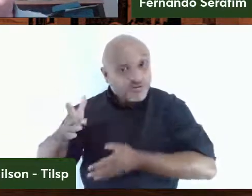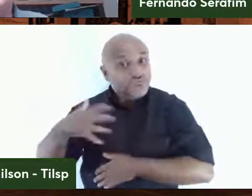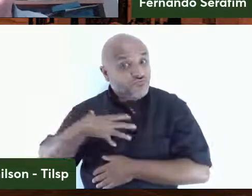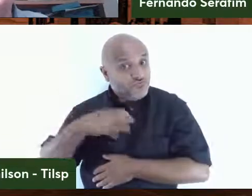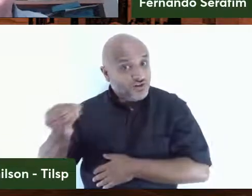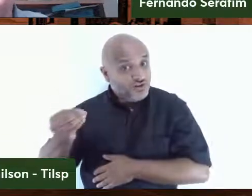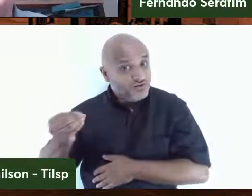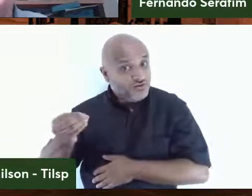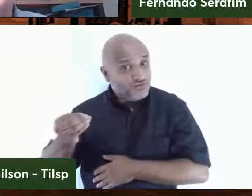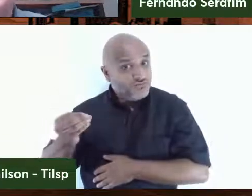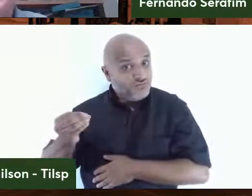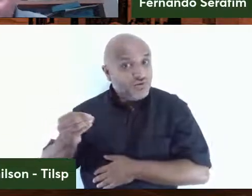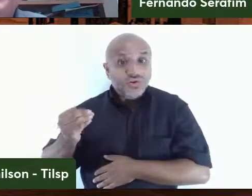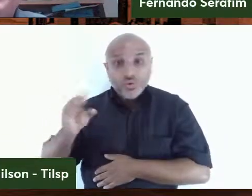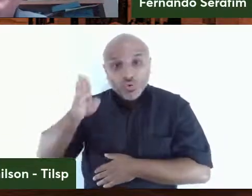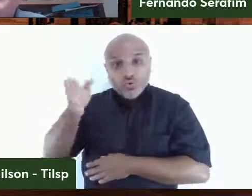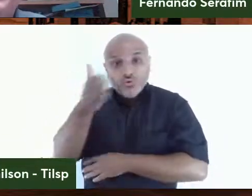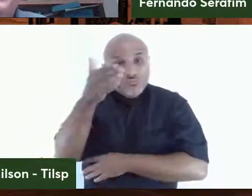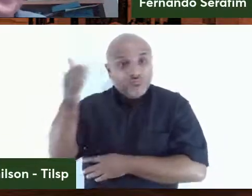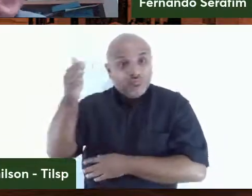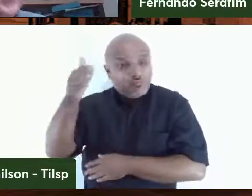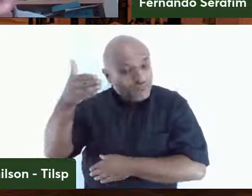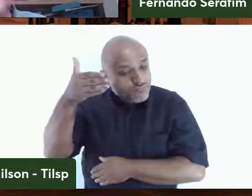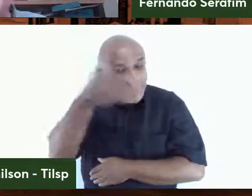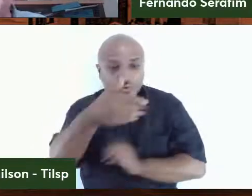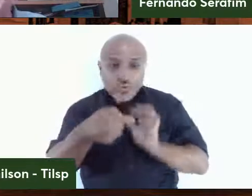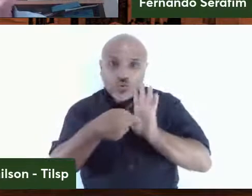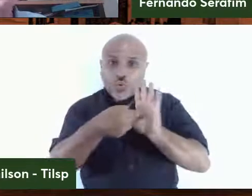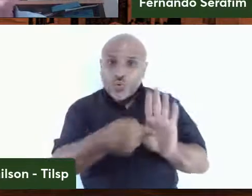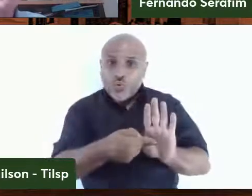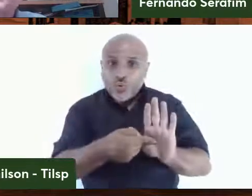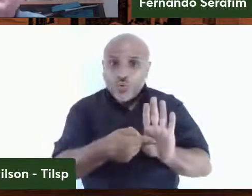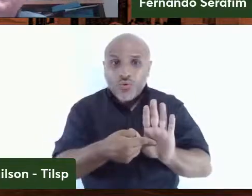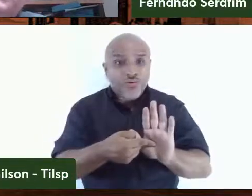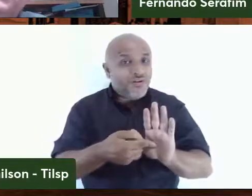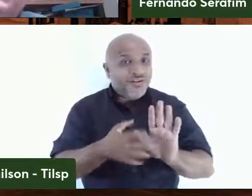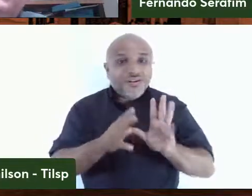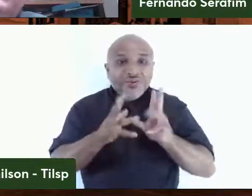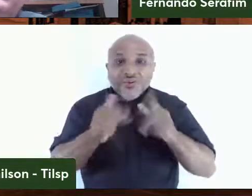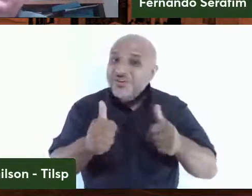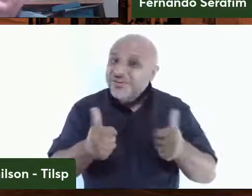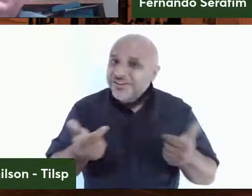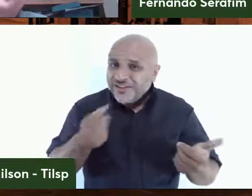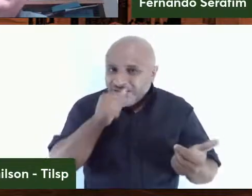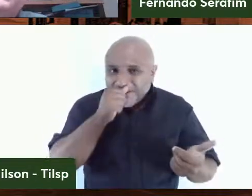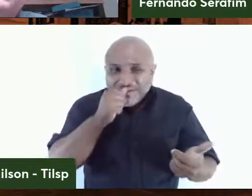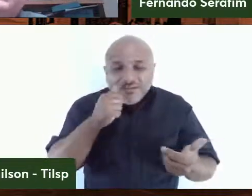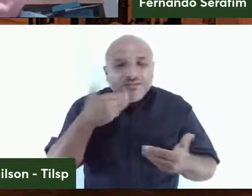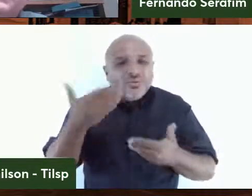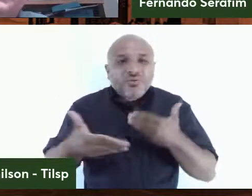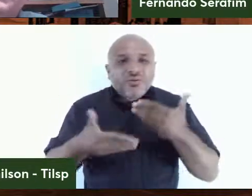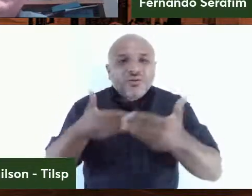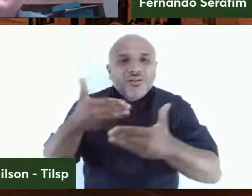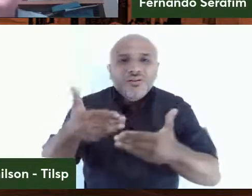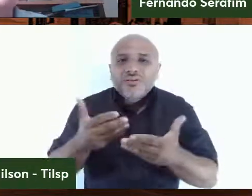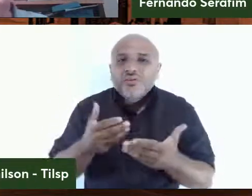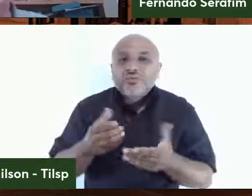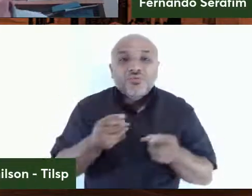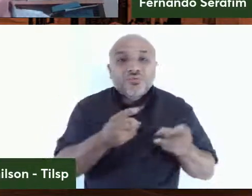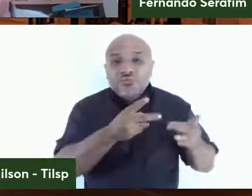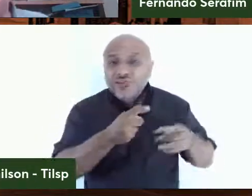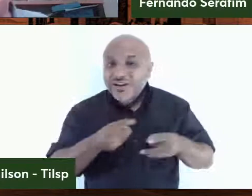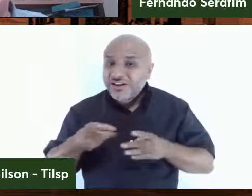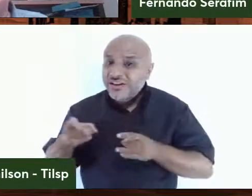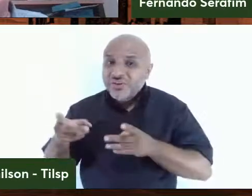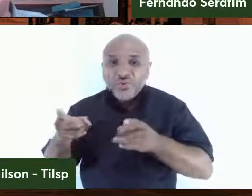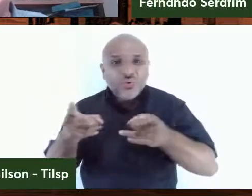do desembargador. Olha só. Ou do ex-desembargador, né? Ou do grande comerciante.